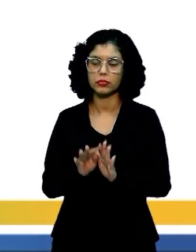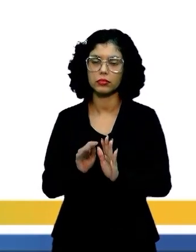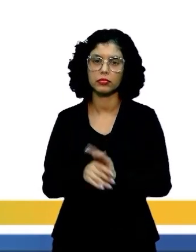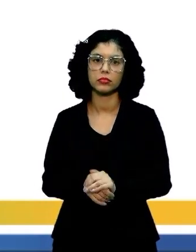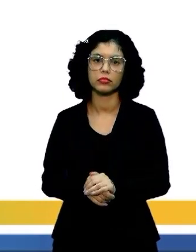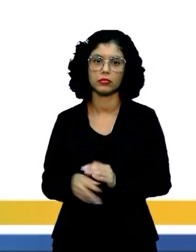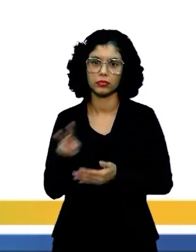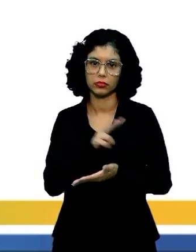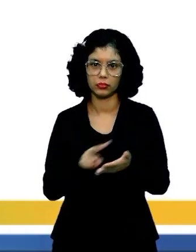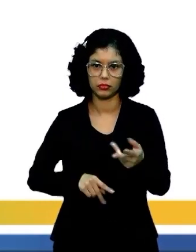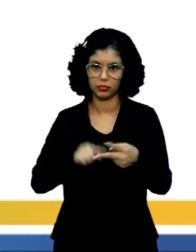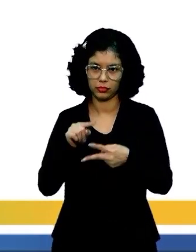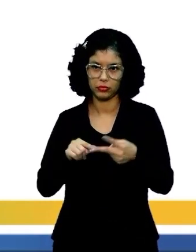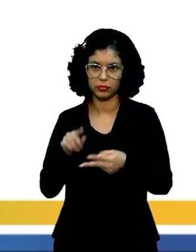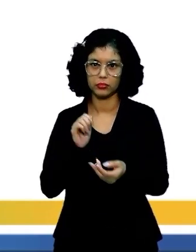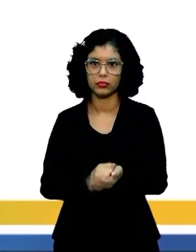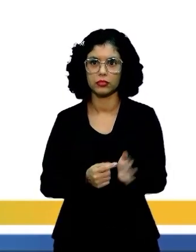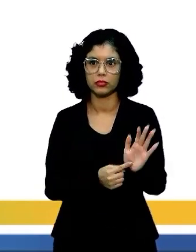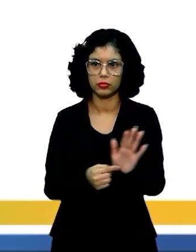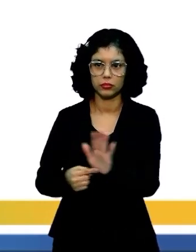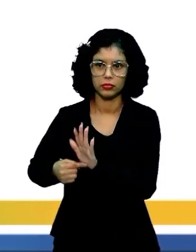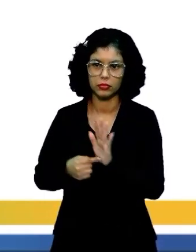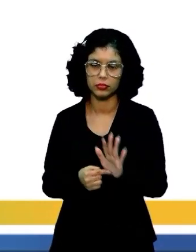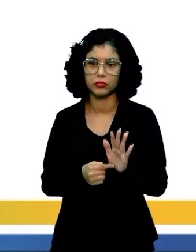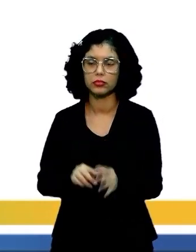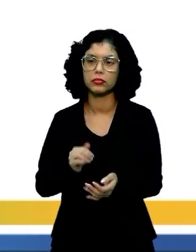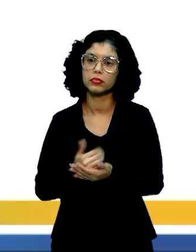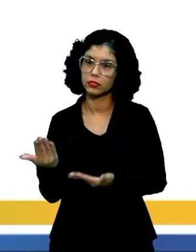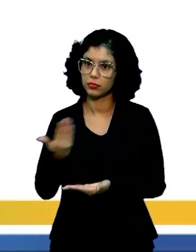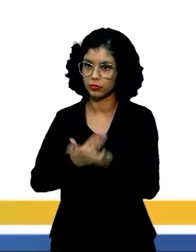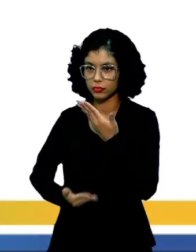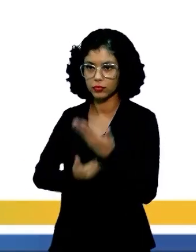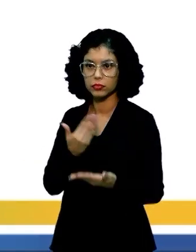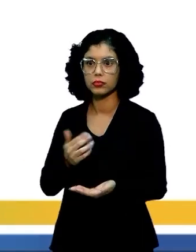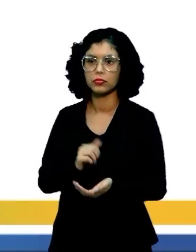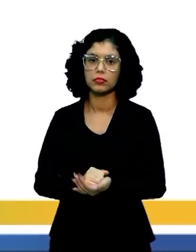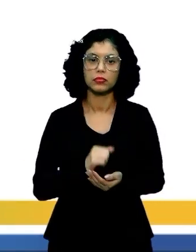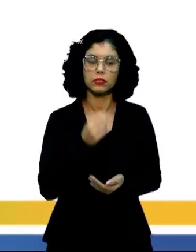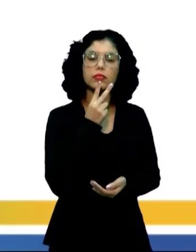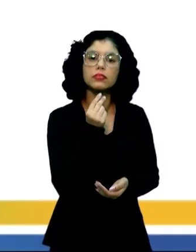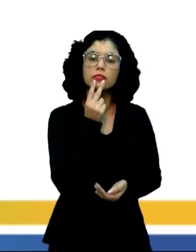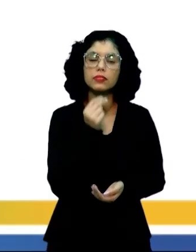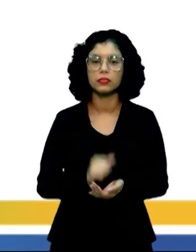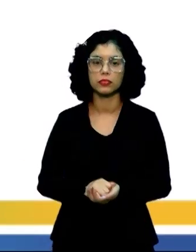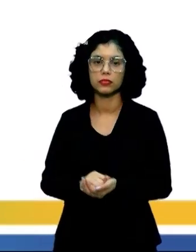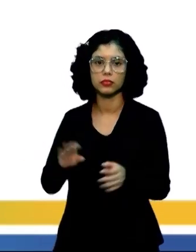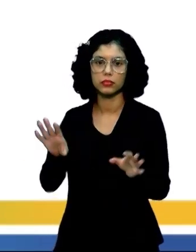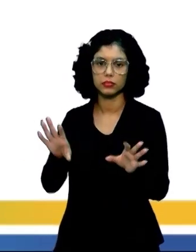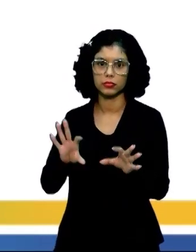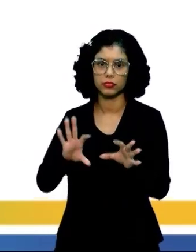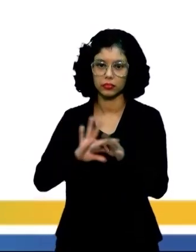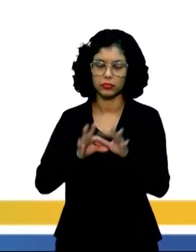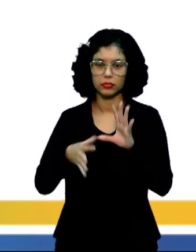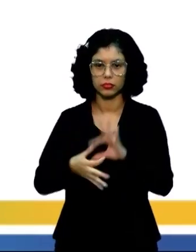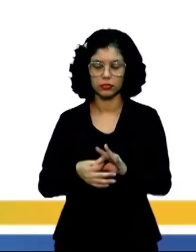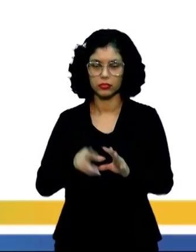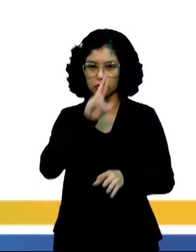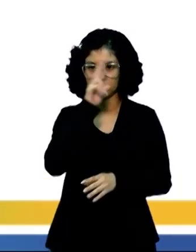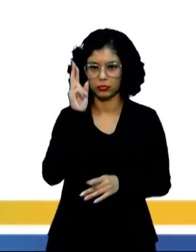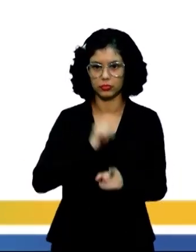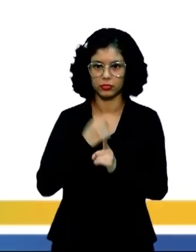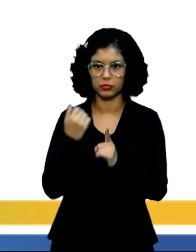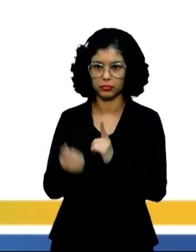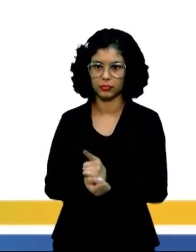A leitura dos 2 textos aponta que a relação entre a obra de Machado de Assis e o